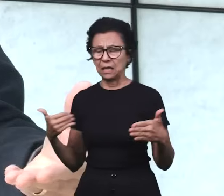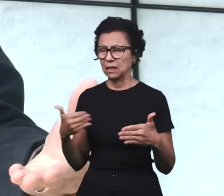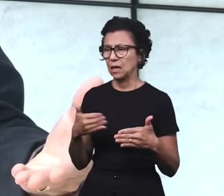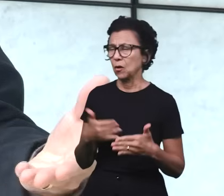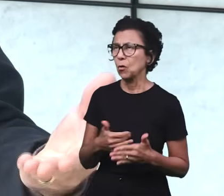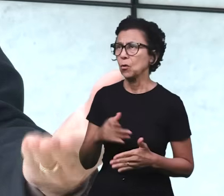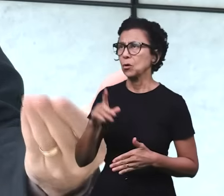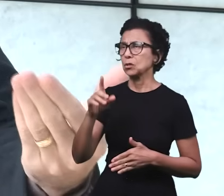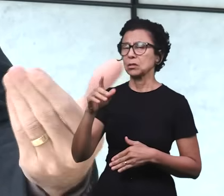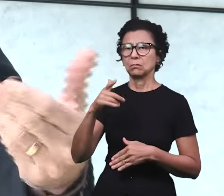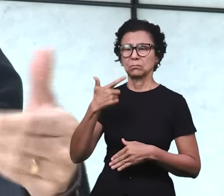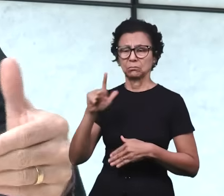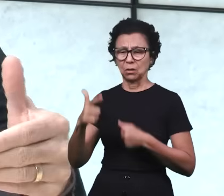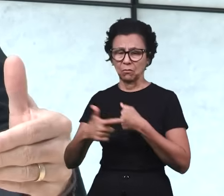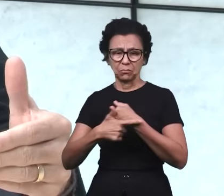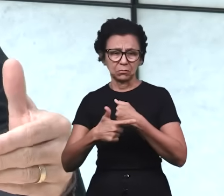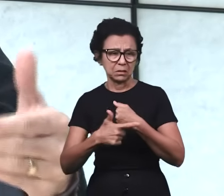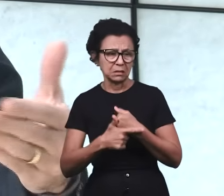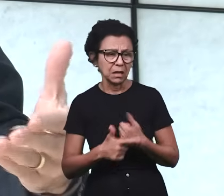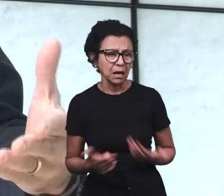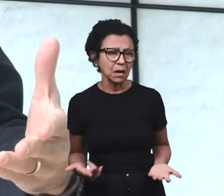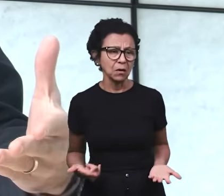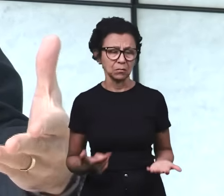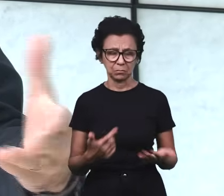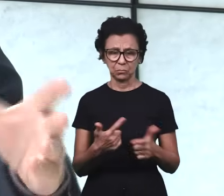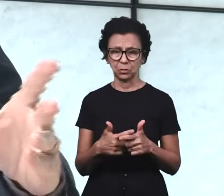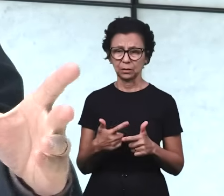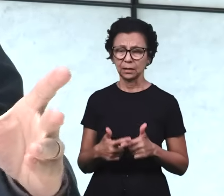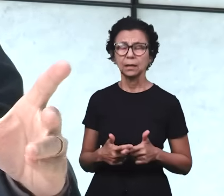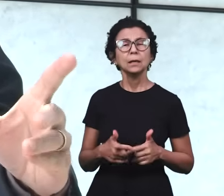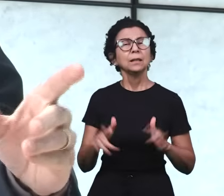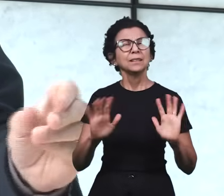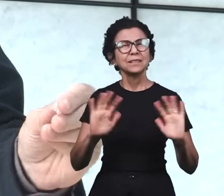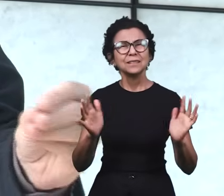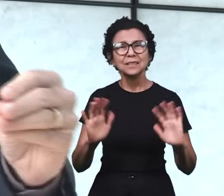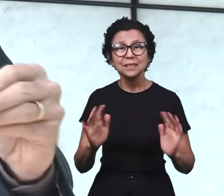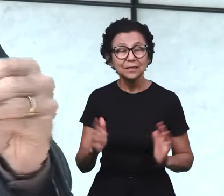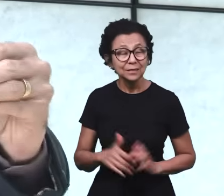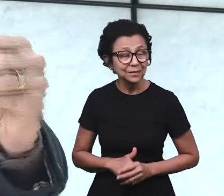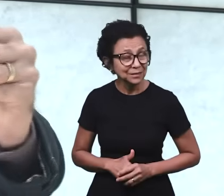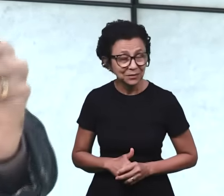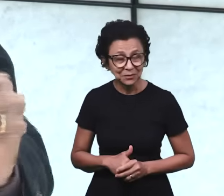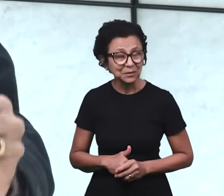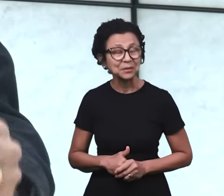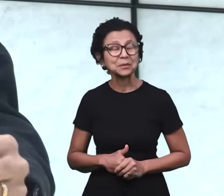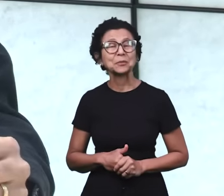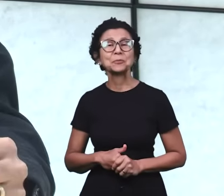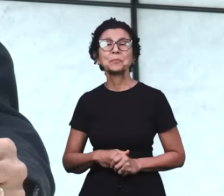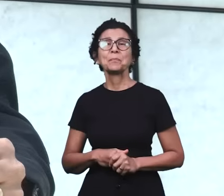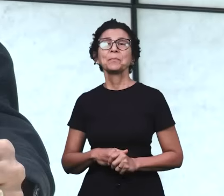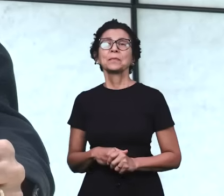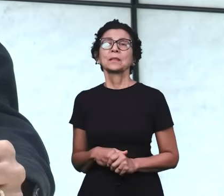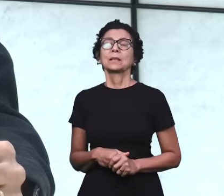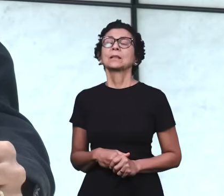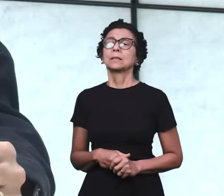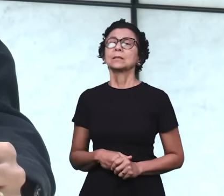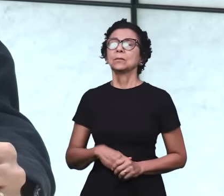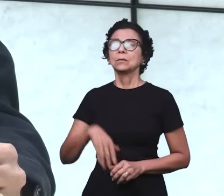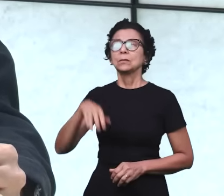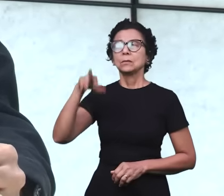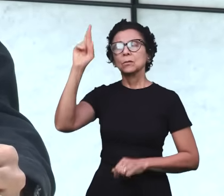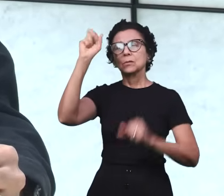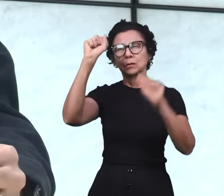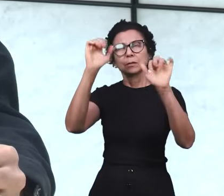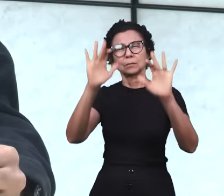ser desmerecido por alguém ou até por Deus. Não, pelo contrário, quando nós entendemos a nossa posição,